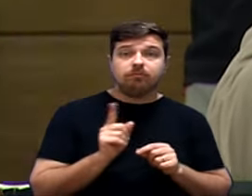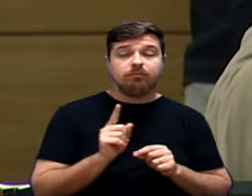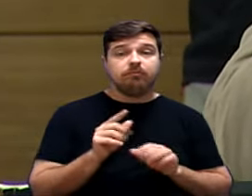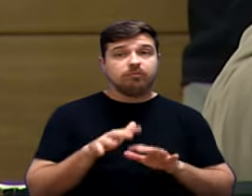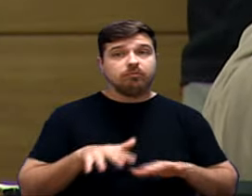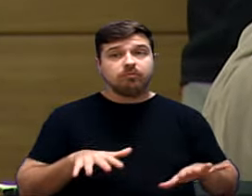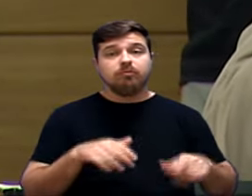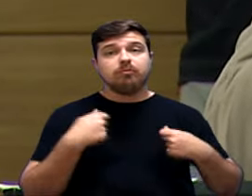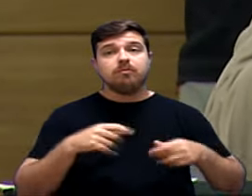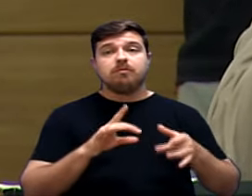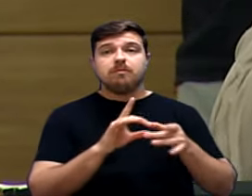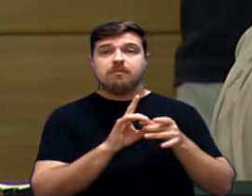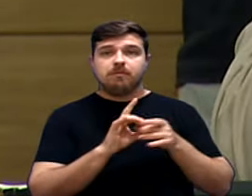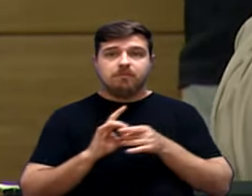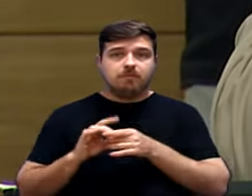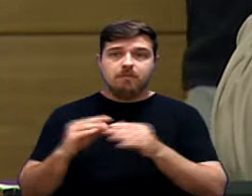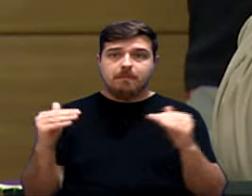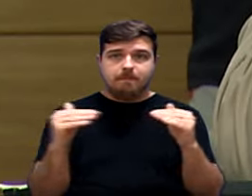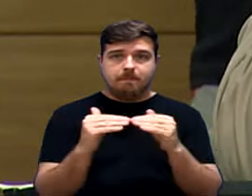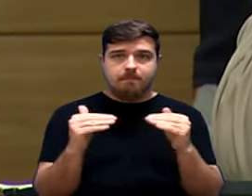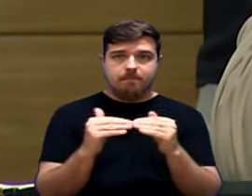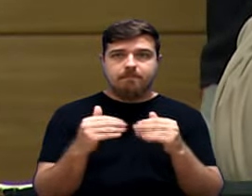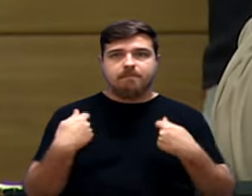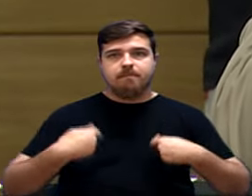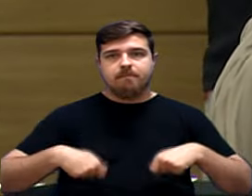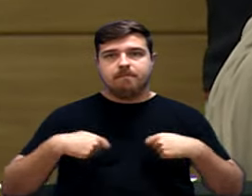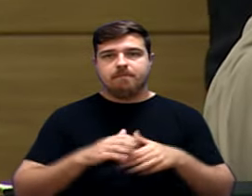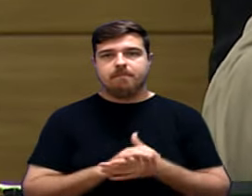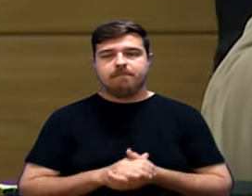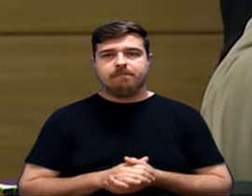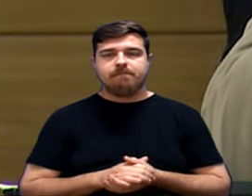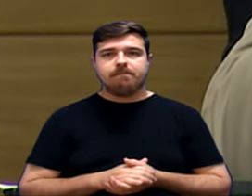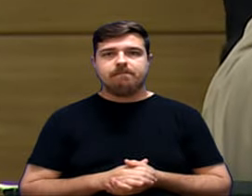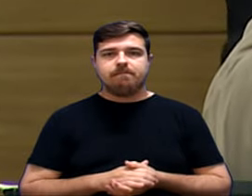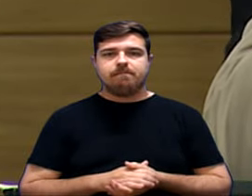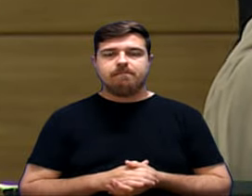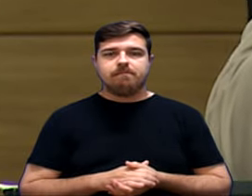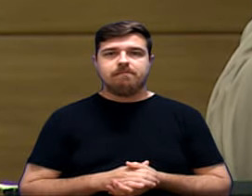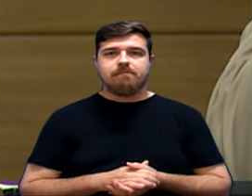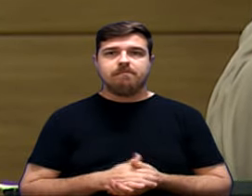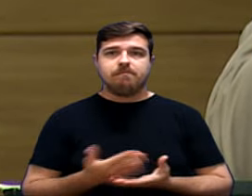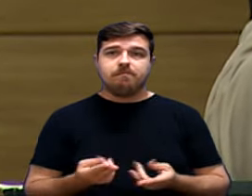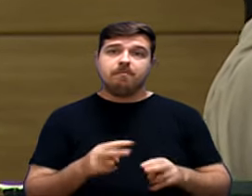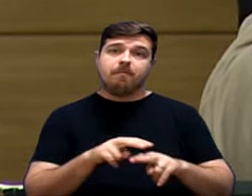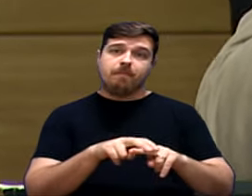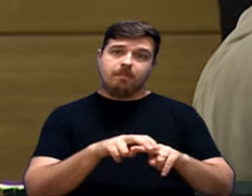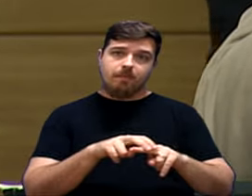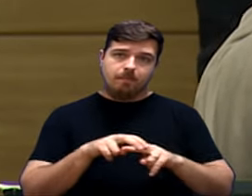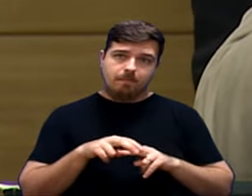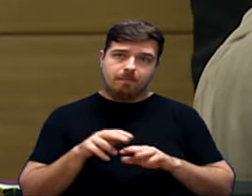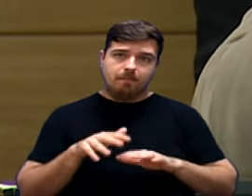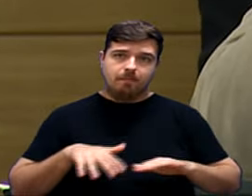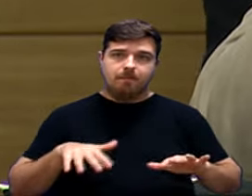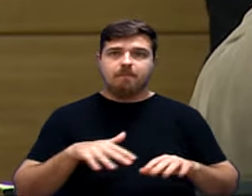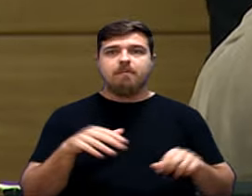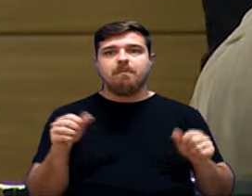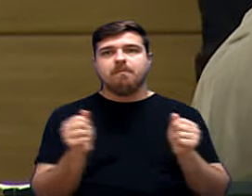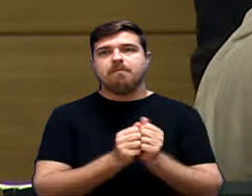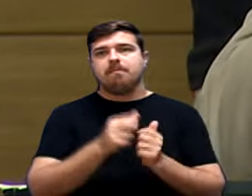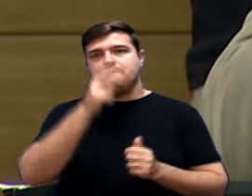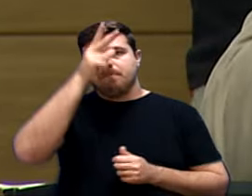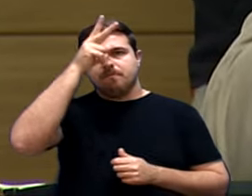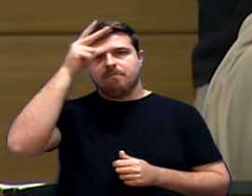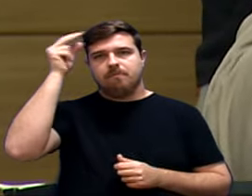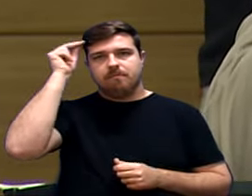coerentes um com o outro e é justamente nesse sentido que nós a prefeitura